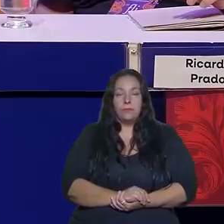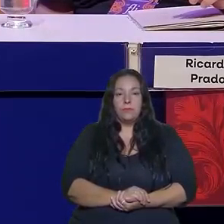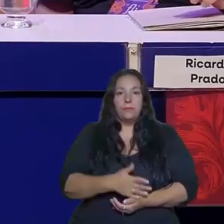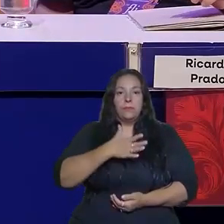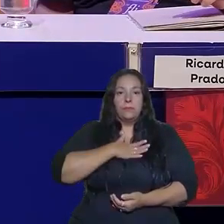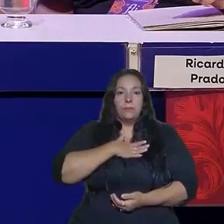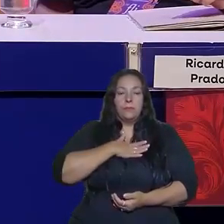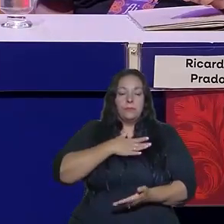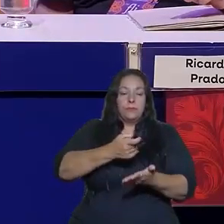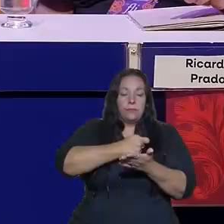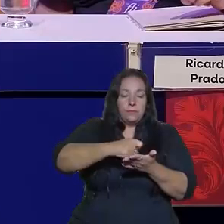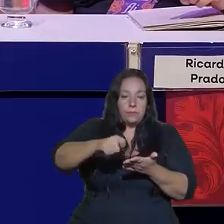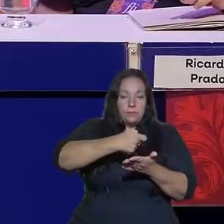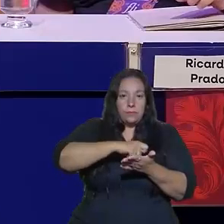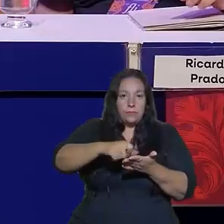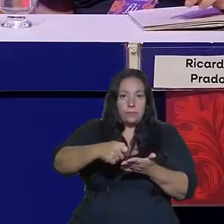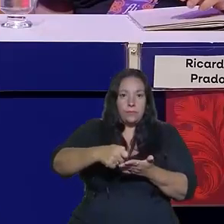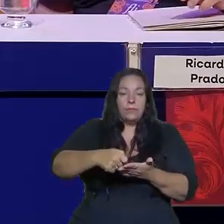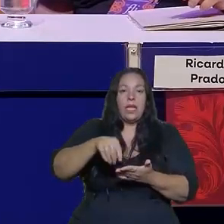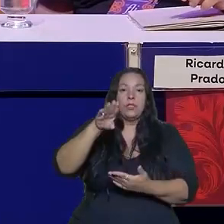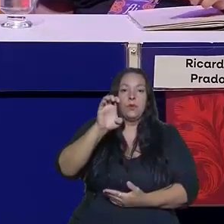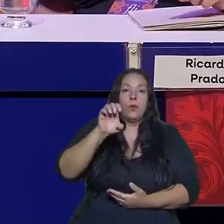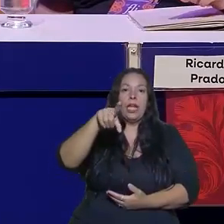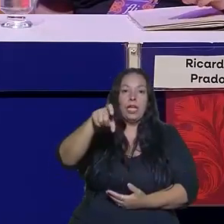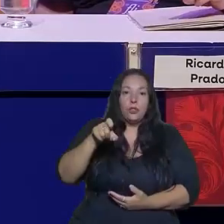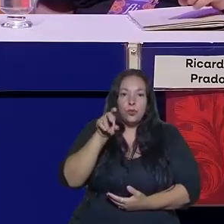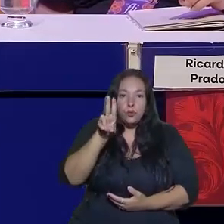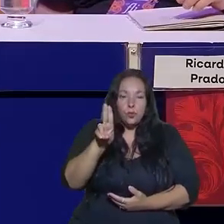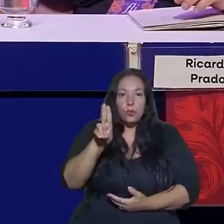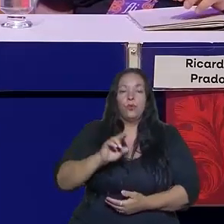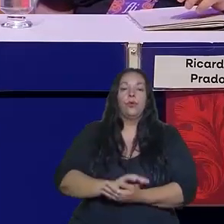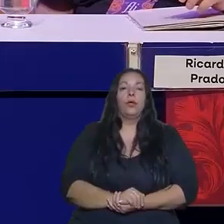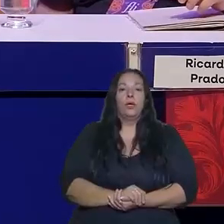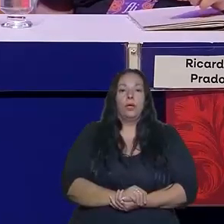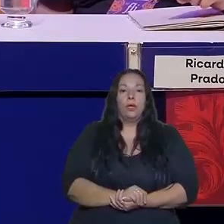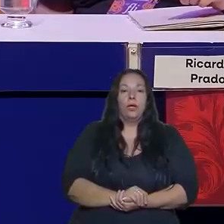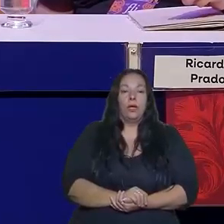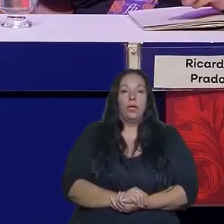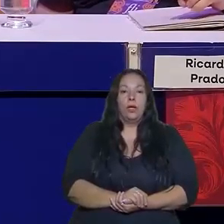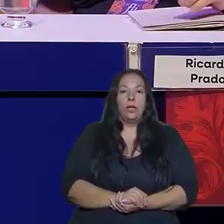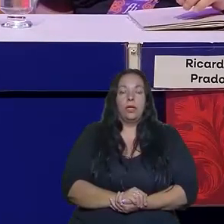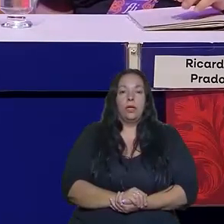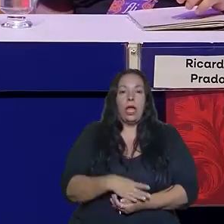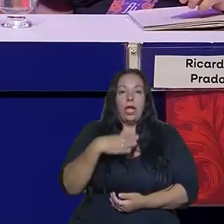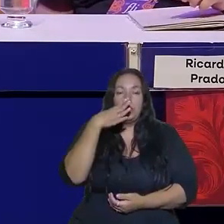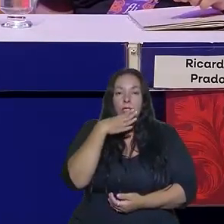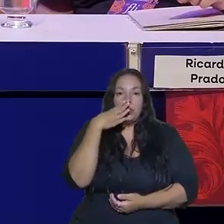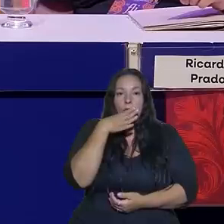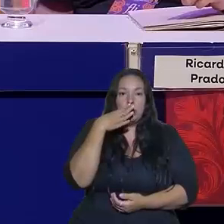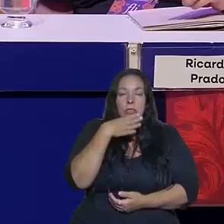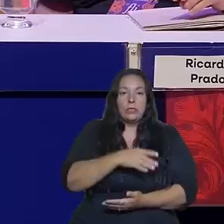regida por Exu, que é o dono da minha palavra, que é quem adoça e